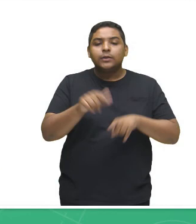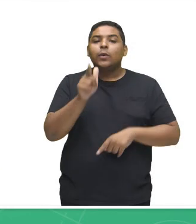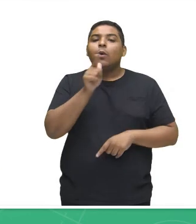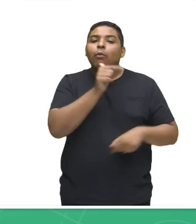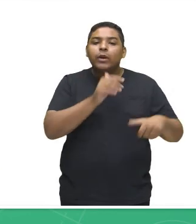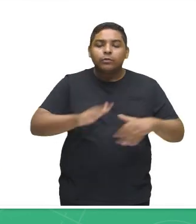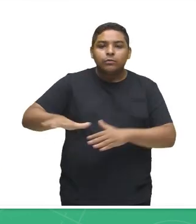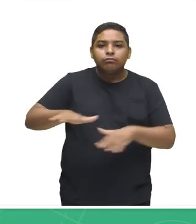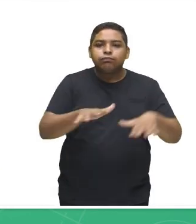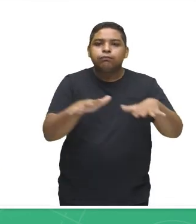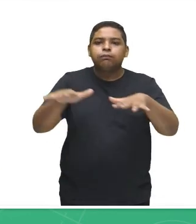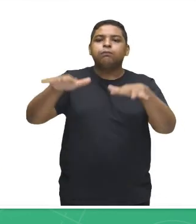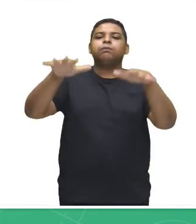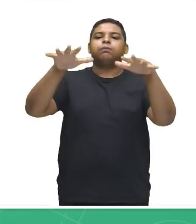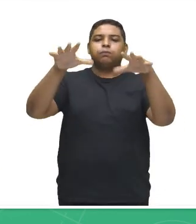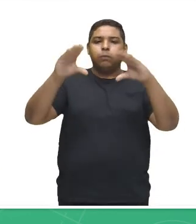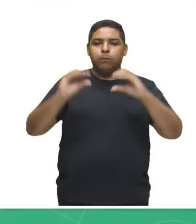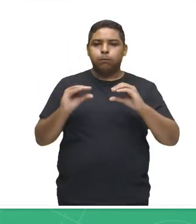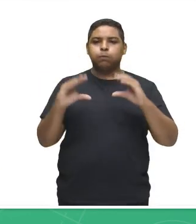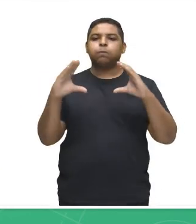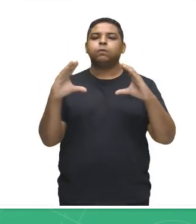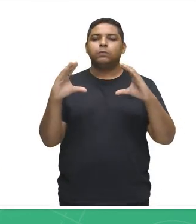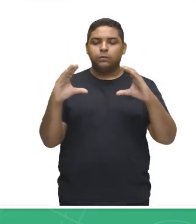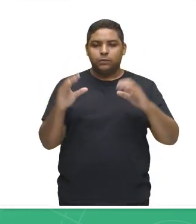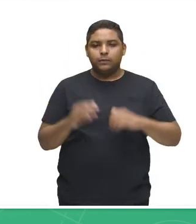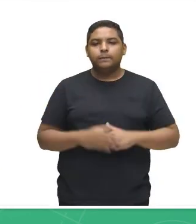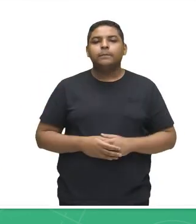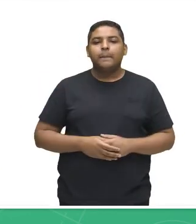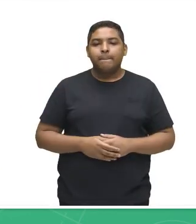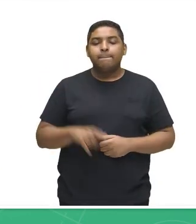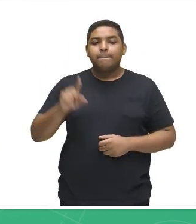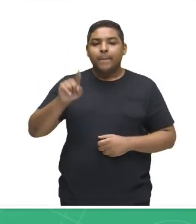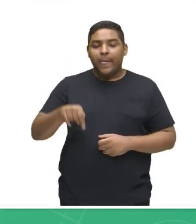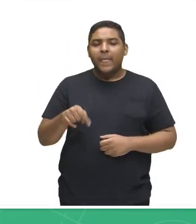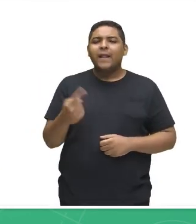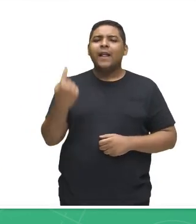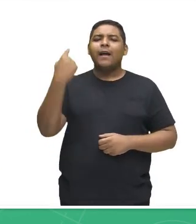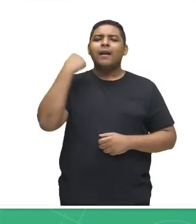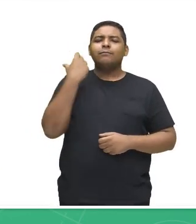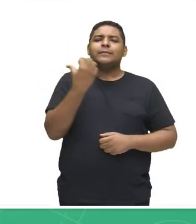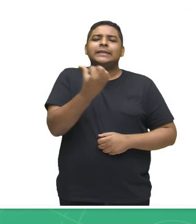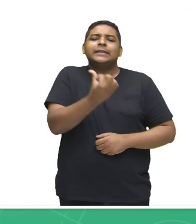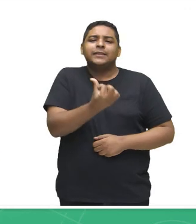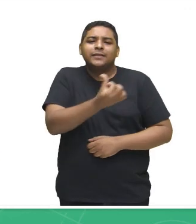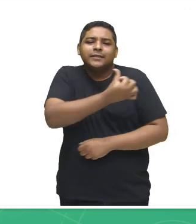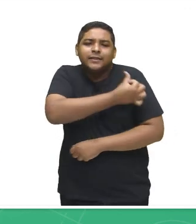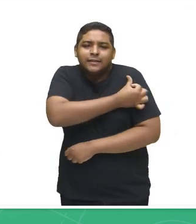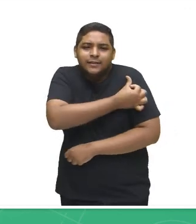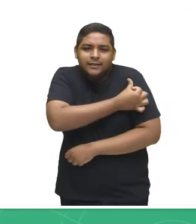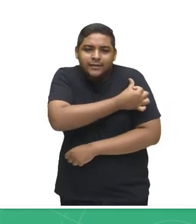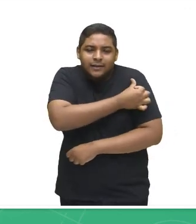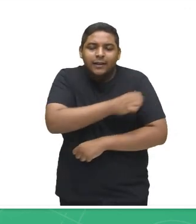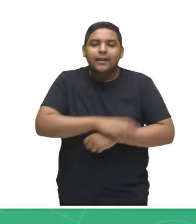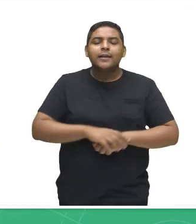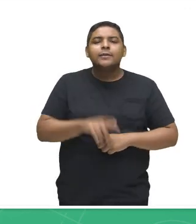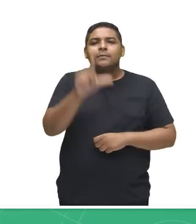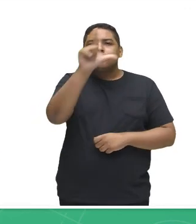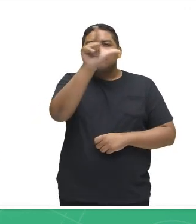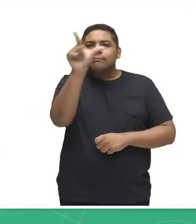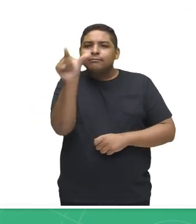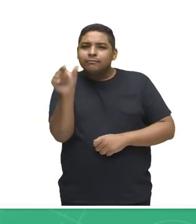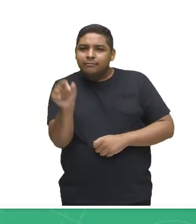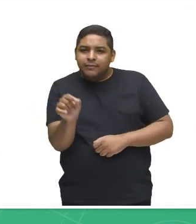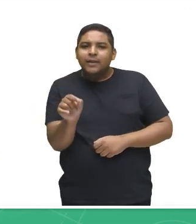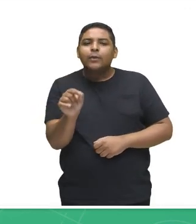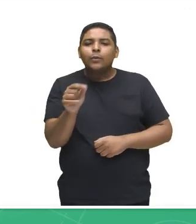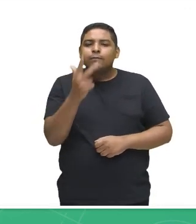volumosos. Então, crescente fértil porque vocês viram lá no sexto ano, né? Parece um desenho de uma lua, então naquela região ali vão